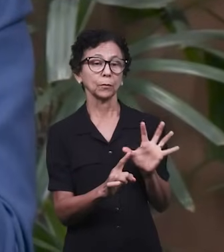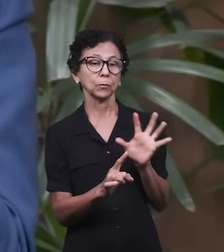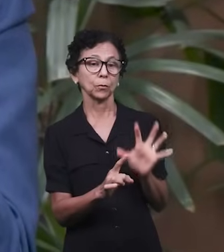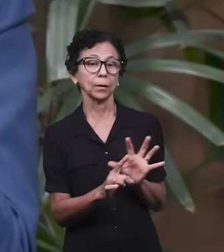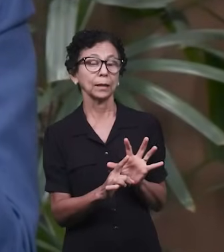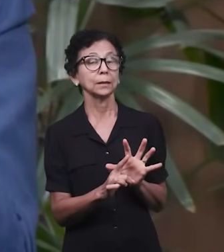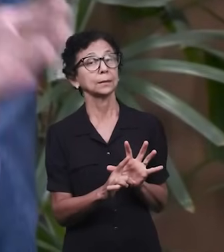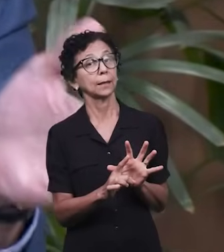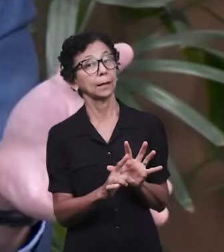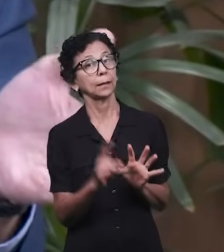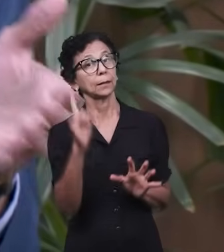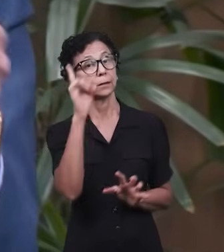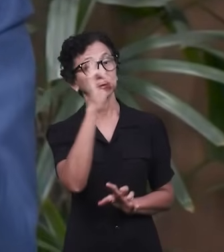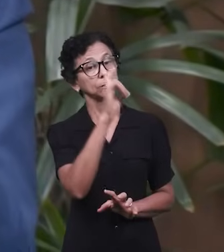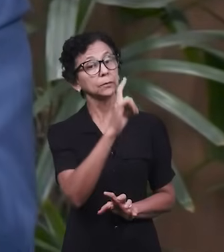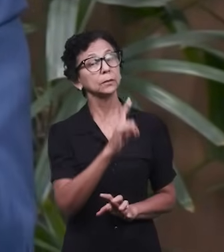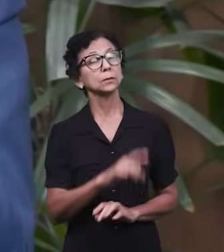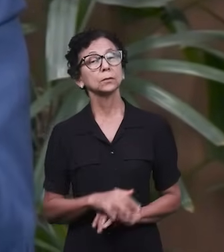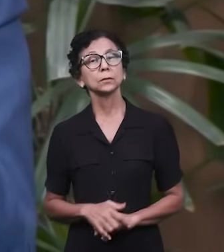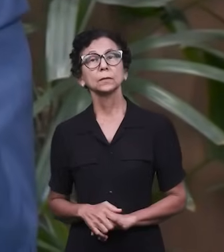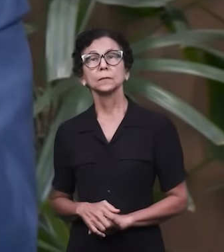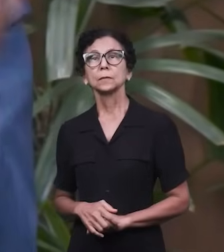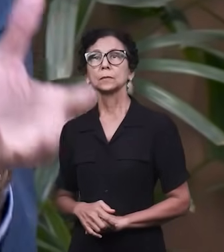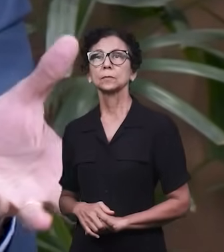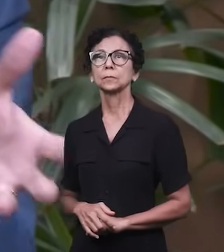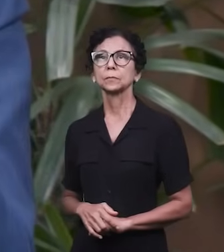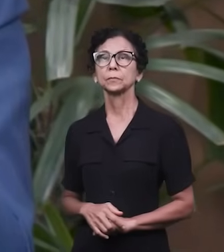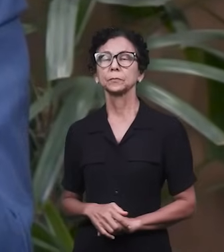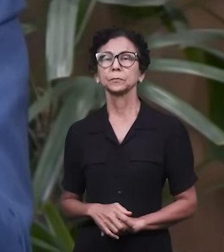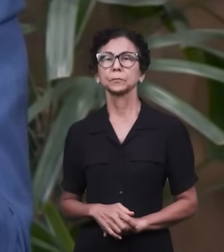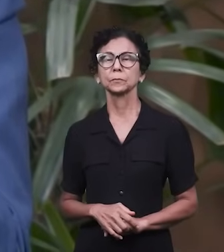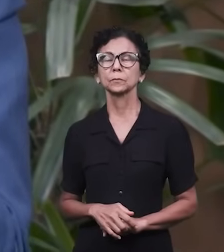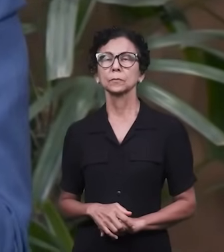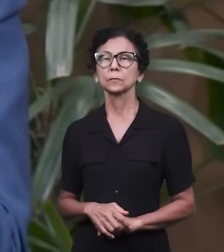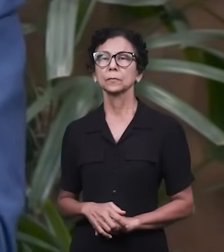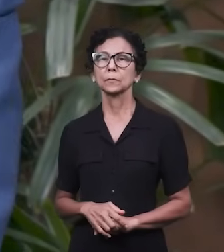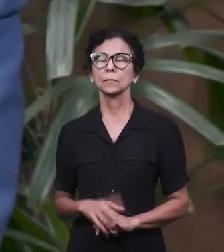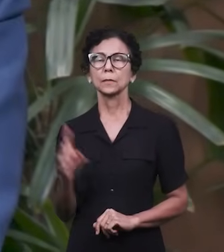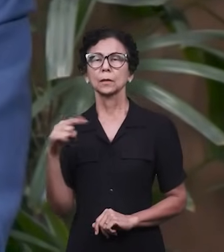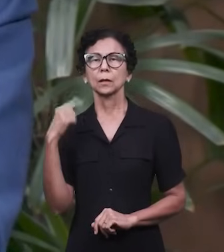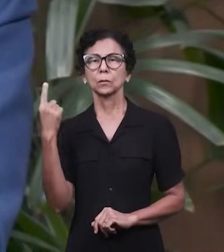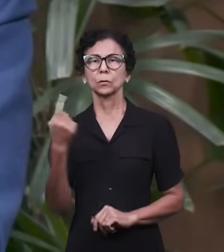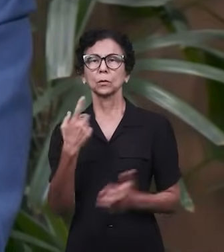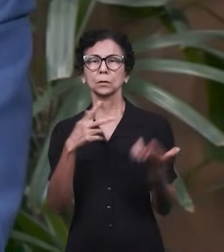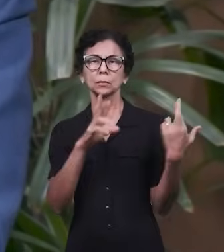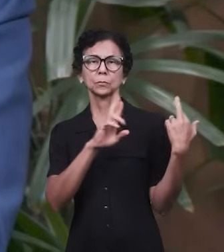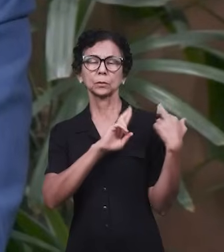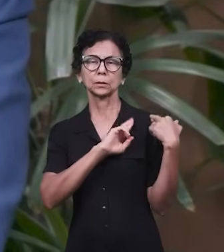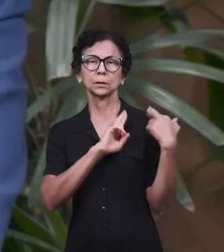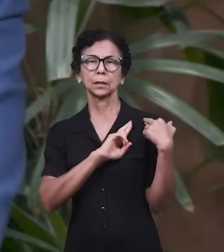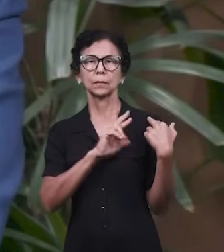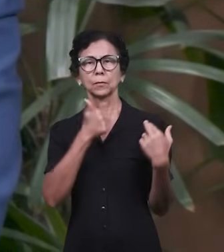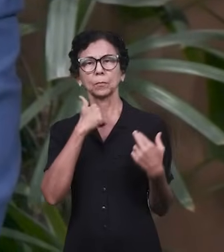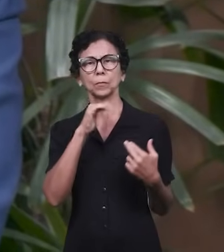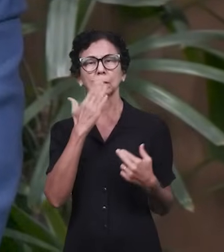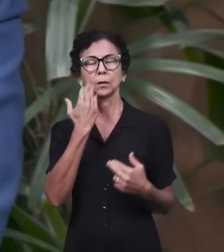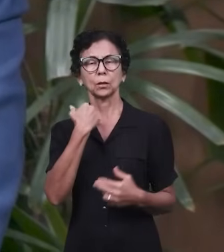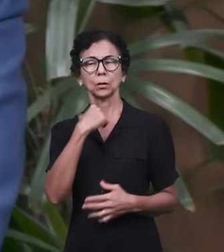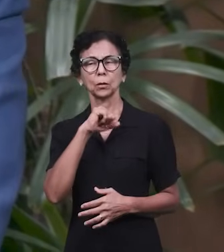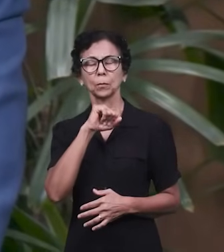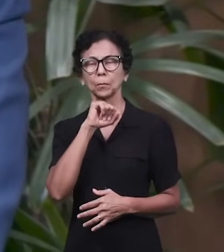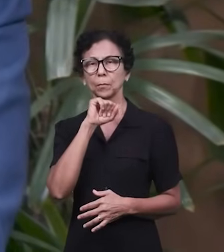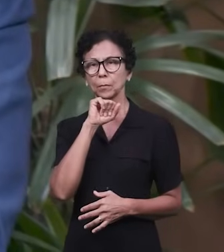pais, e lá nas igrejas, professores, né, nós responsáveis lá, nós temos que criar sempre essa